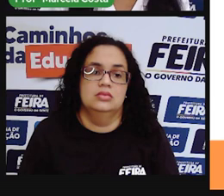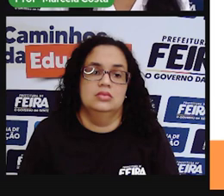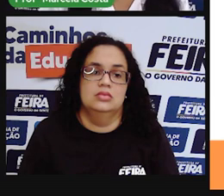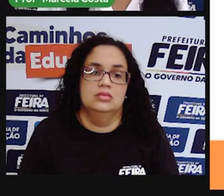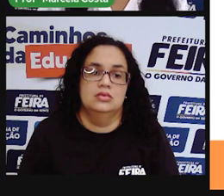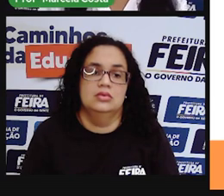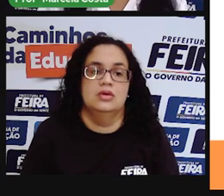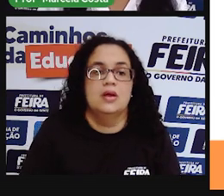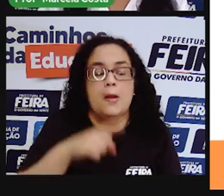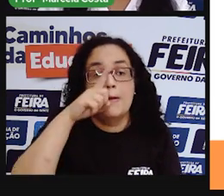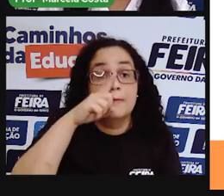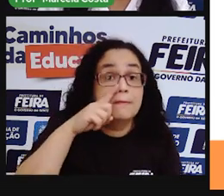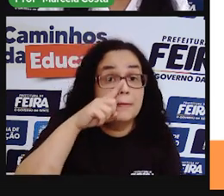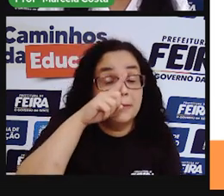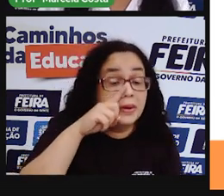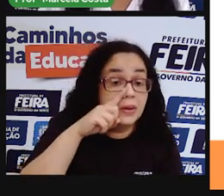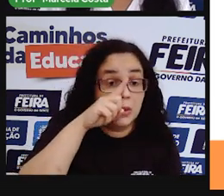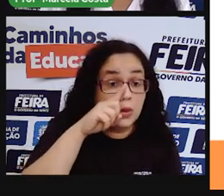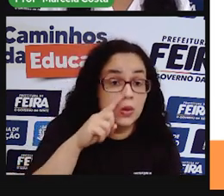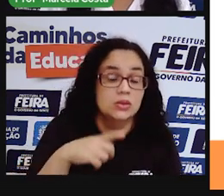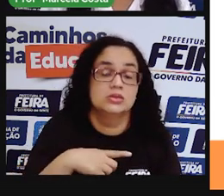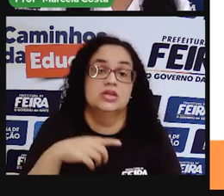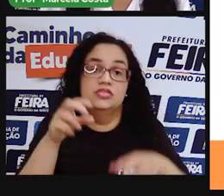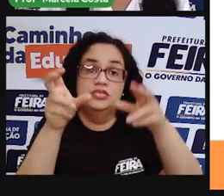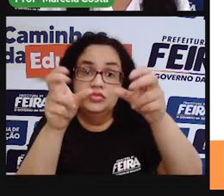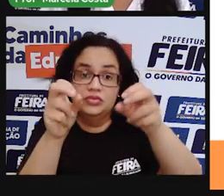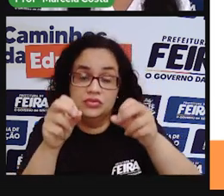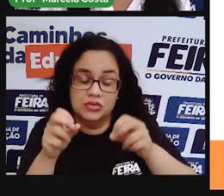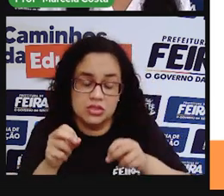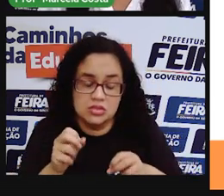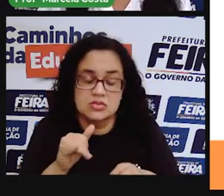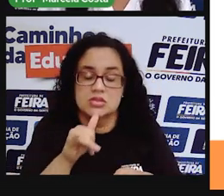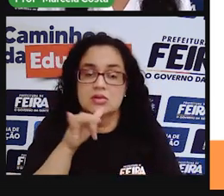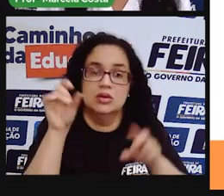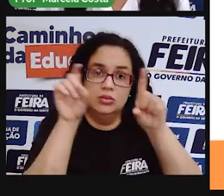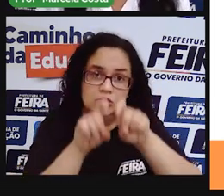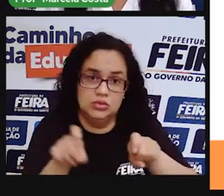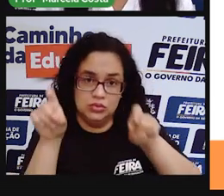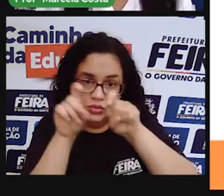é perigoso, que pode ter algum vírus aí naquele site,